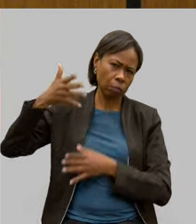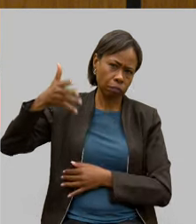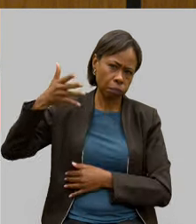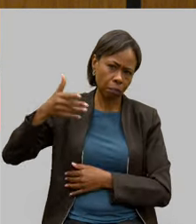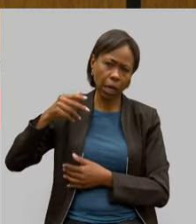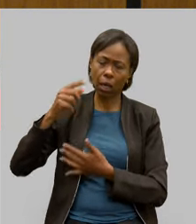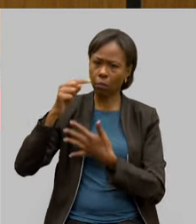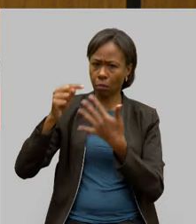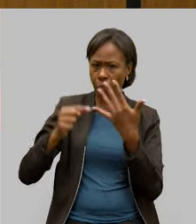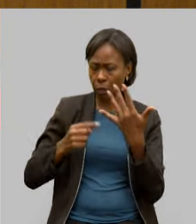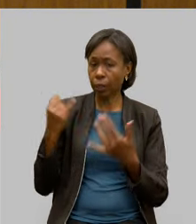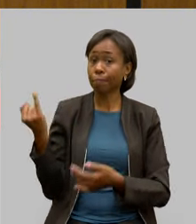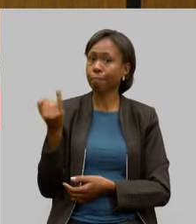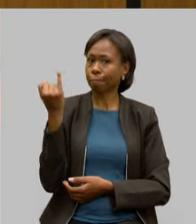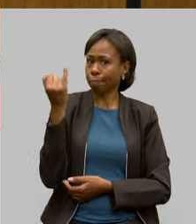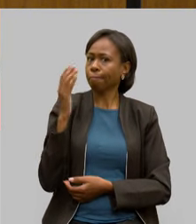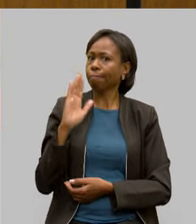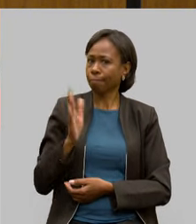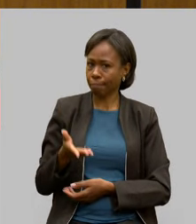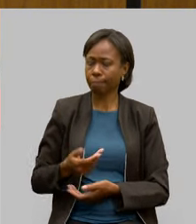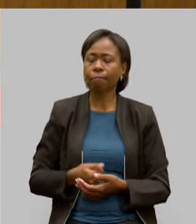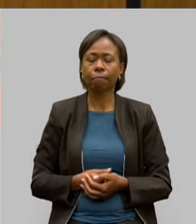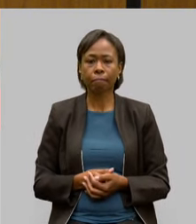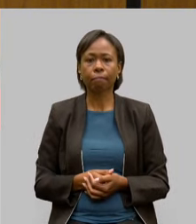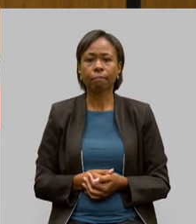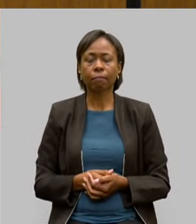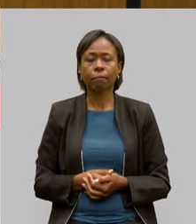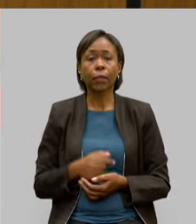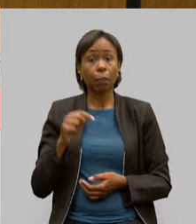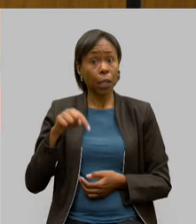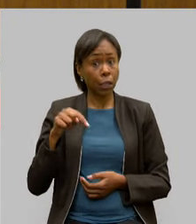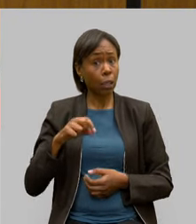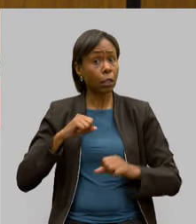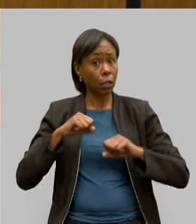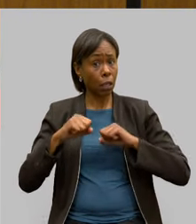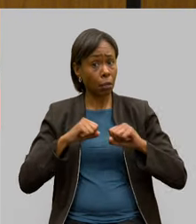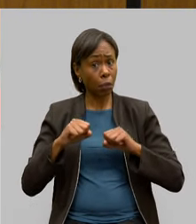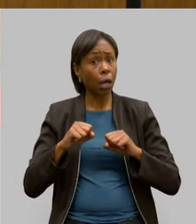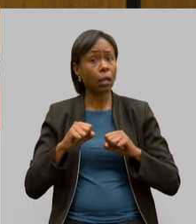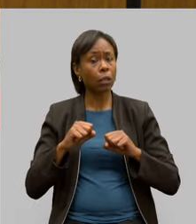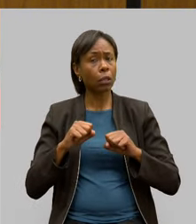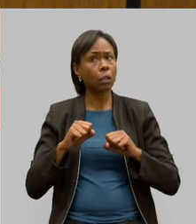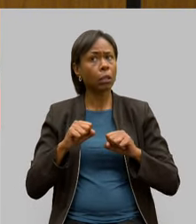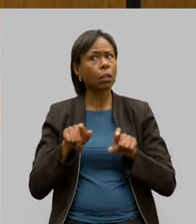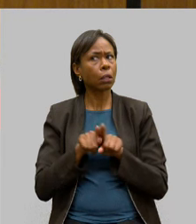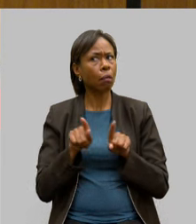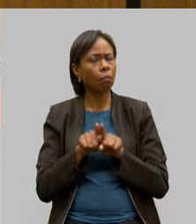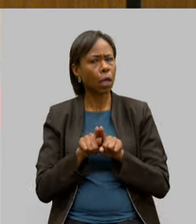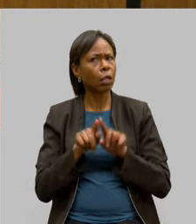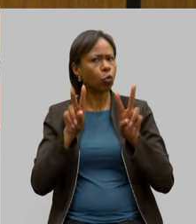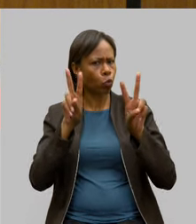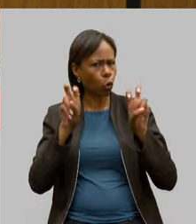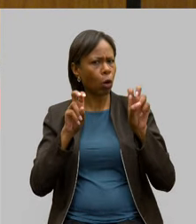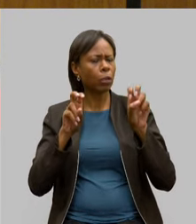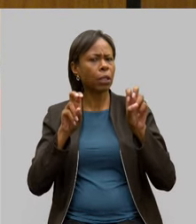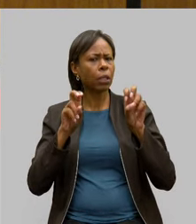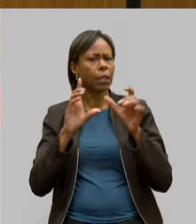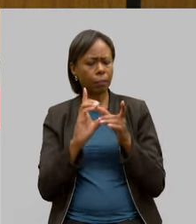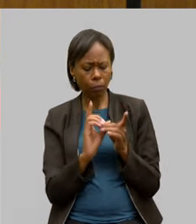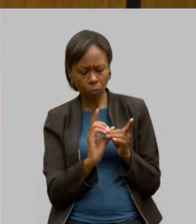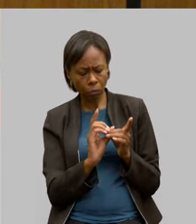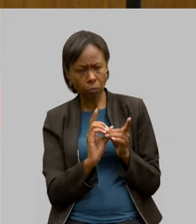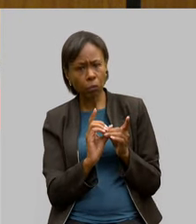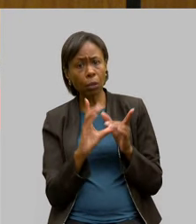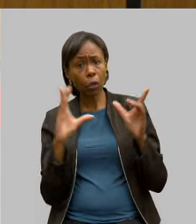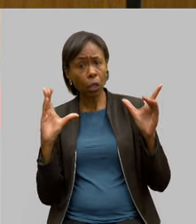extremamente necessárias e importantes mas esse debate é um debate também sobre democracia né e democracia tem relação Direta